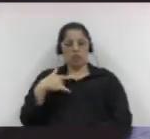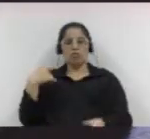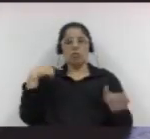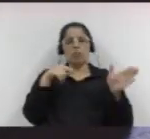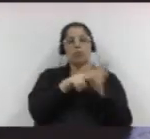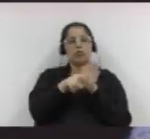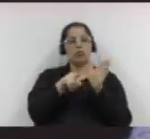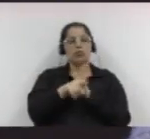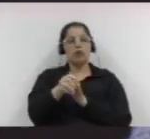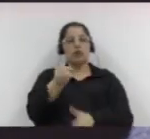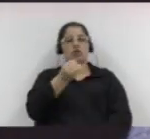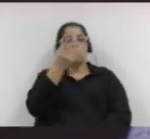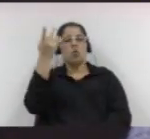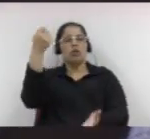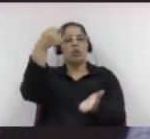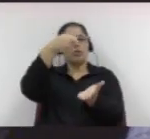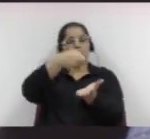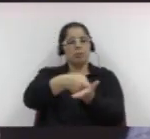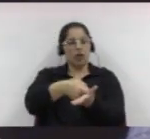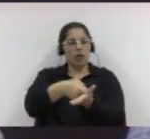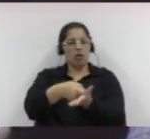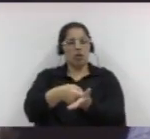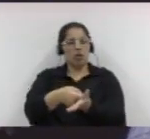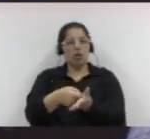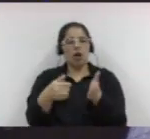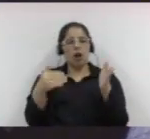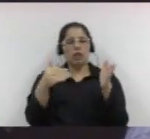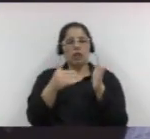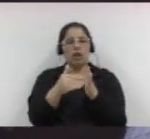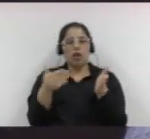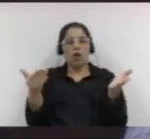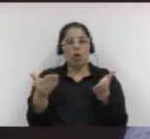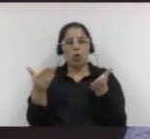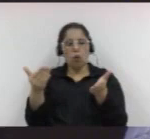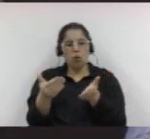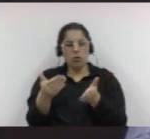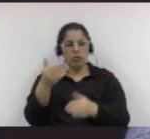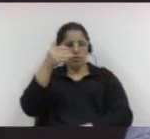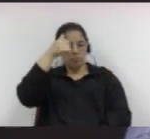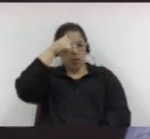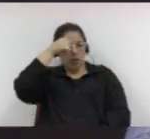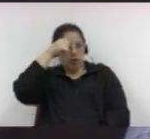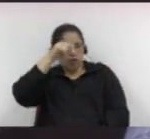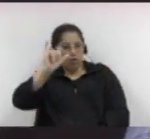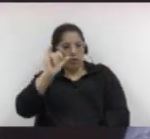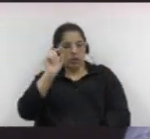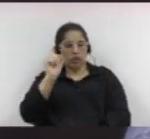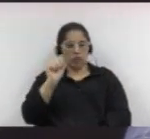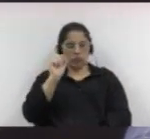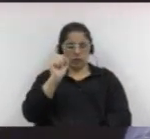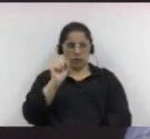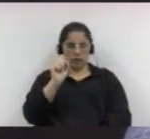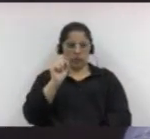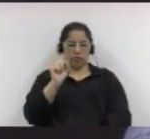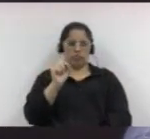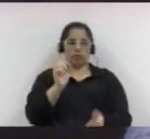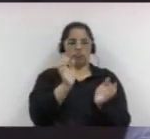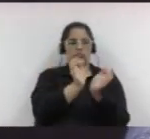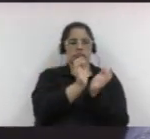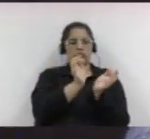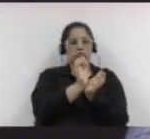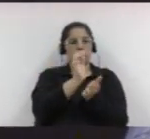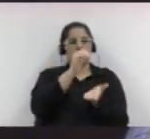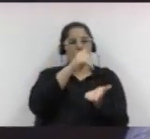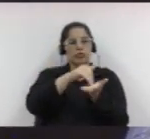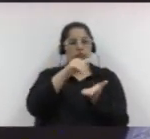foi gasto até o dia de hoje em prevenções por parte da Secretaria da Saúde,